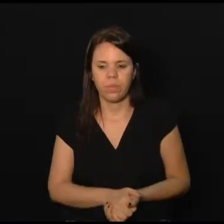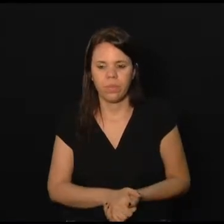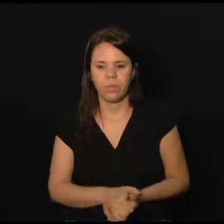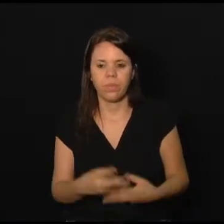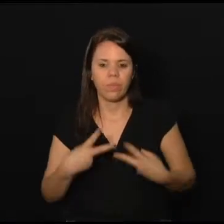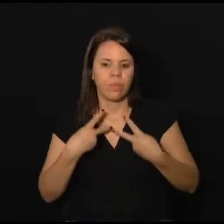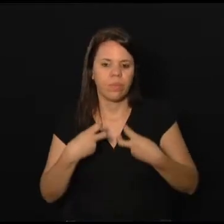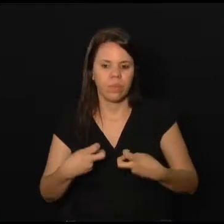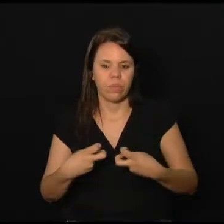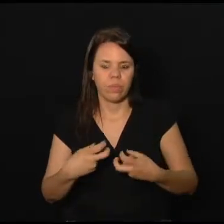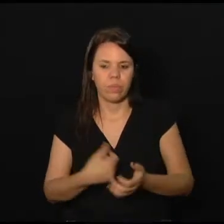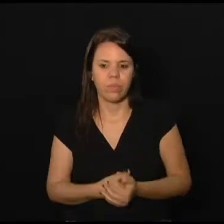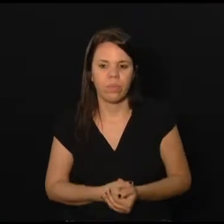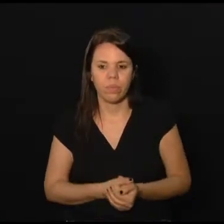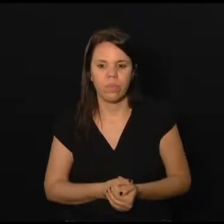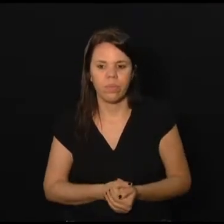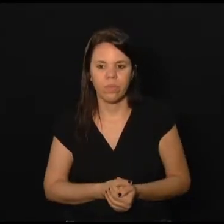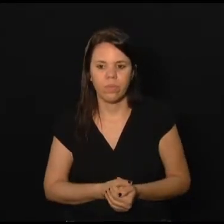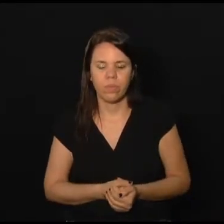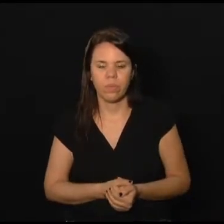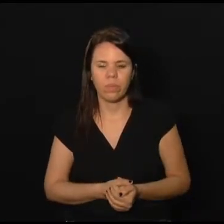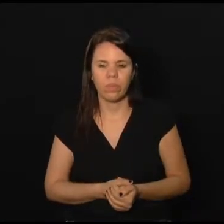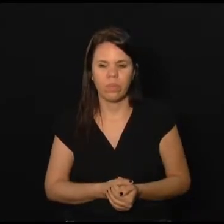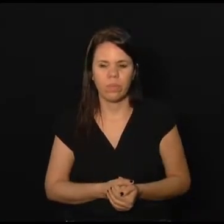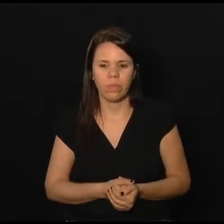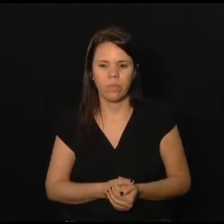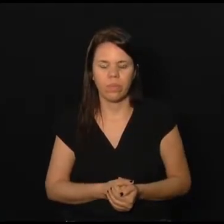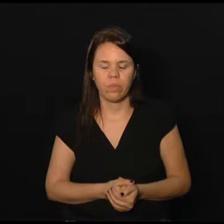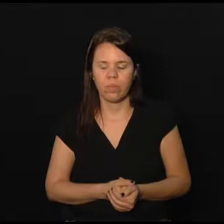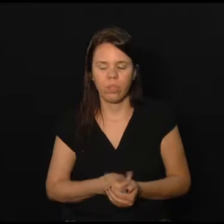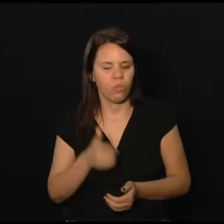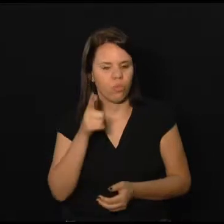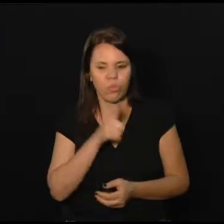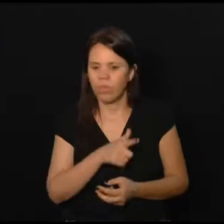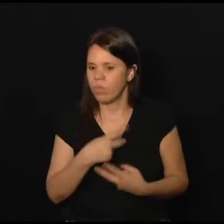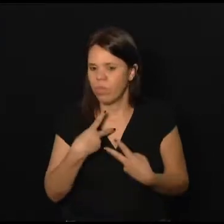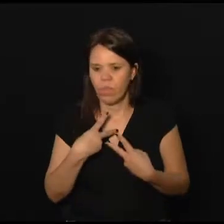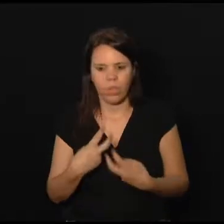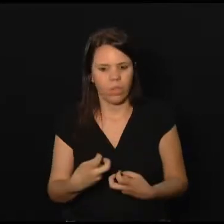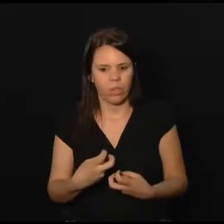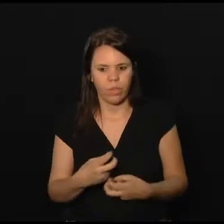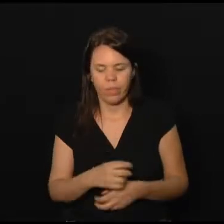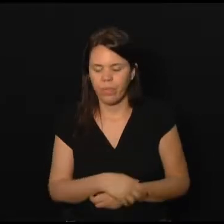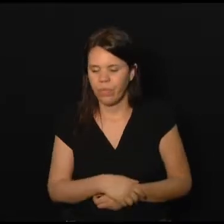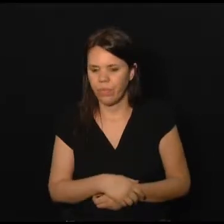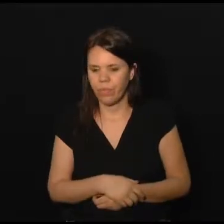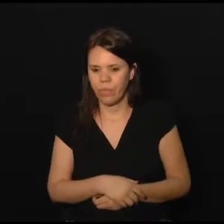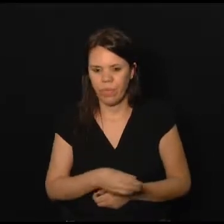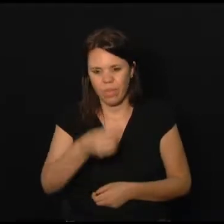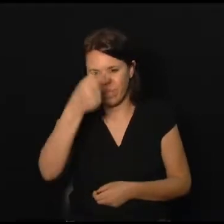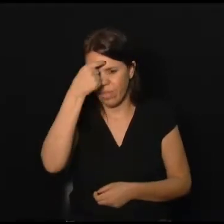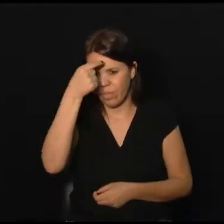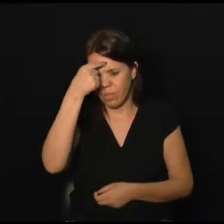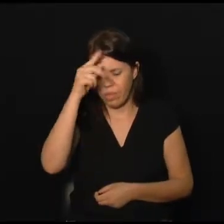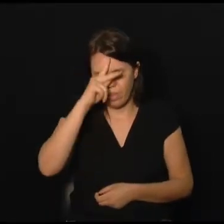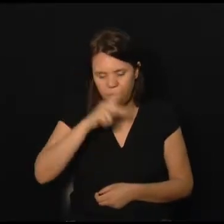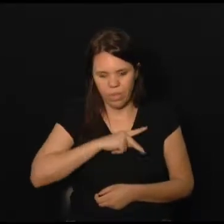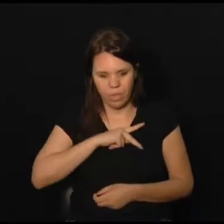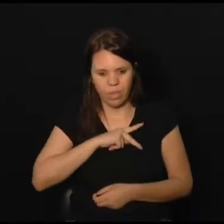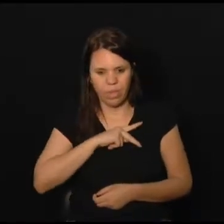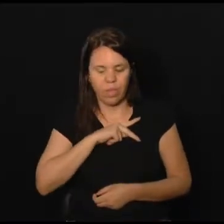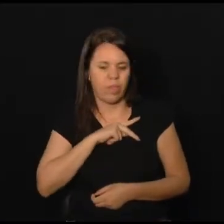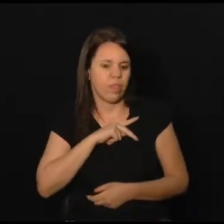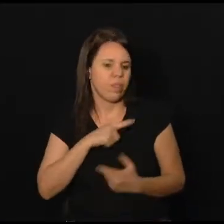olhar para si, né? Que ele perde o seu self, né? Ele não consegue se ver. Ele perde a noção de si e perde também a